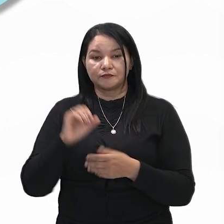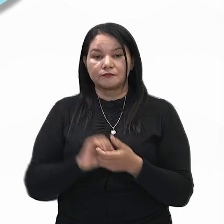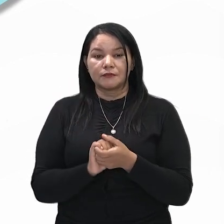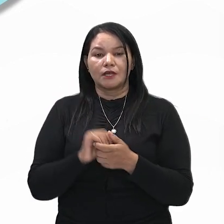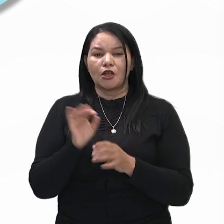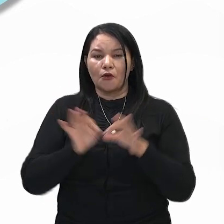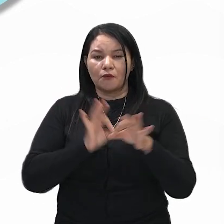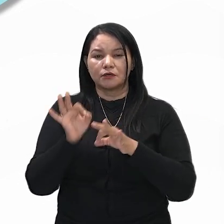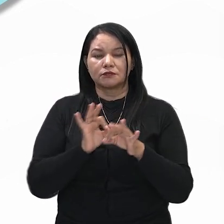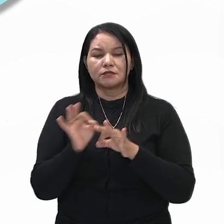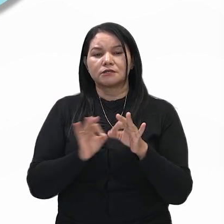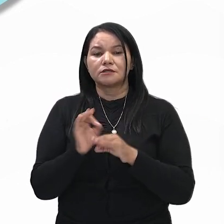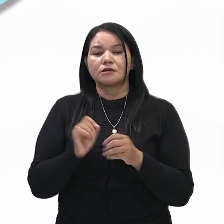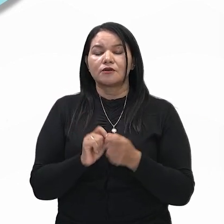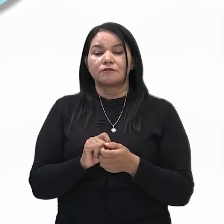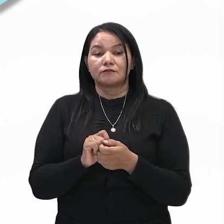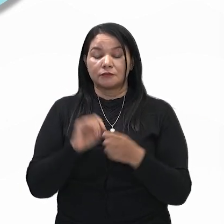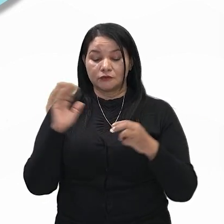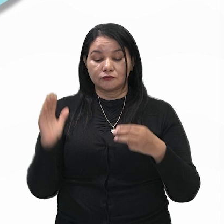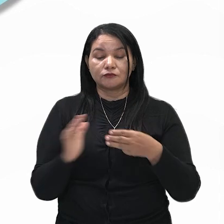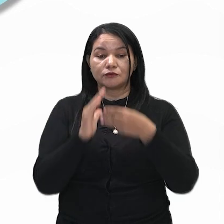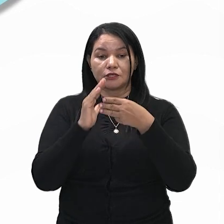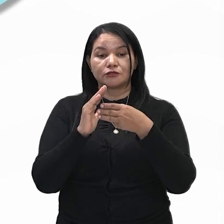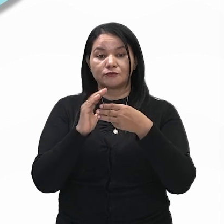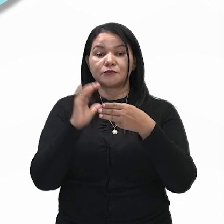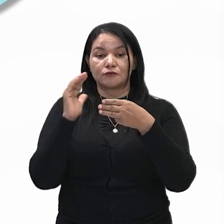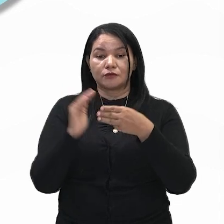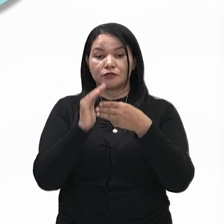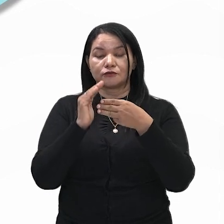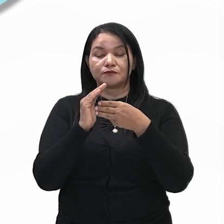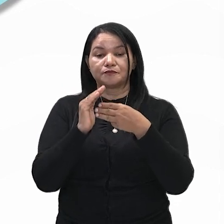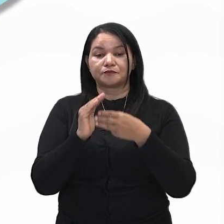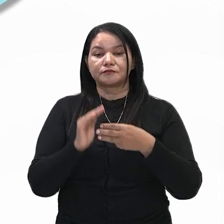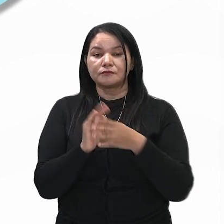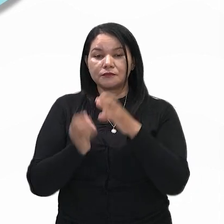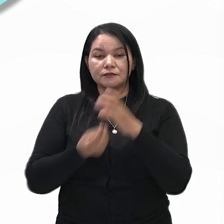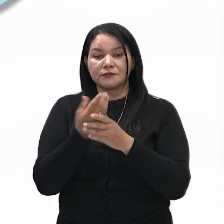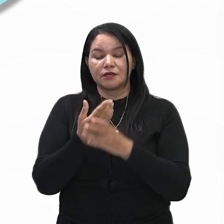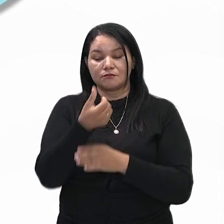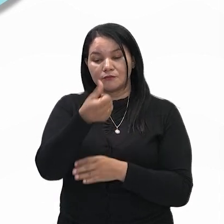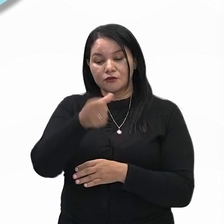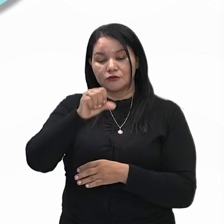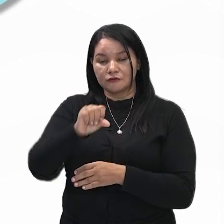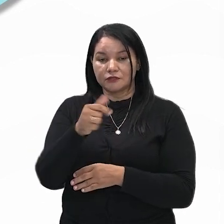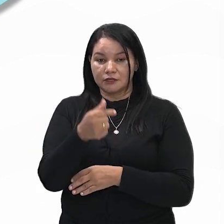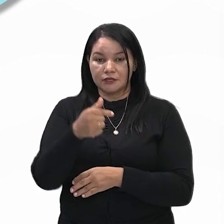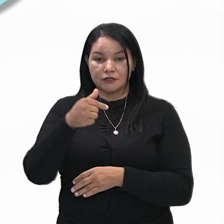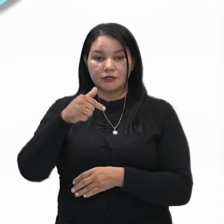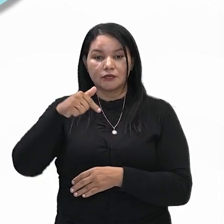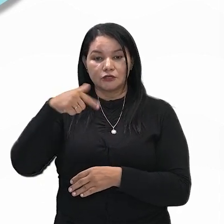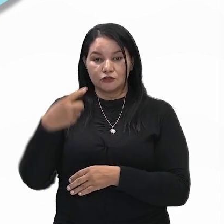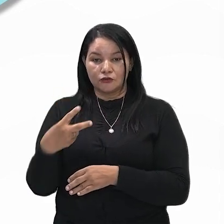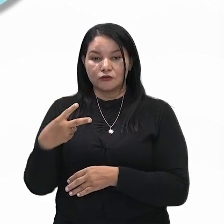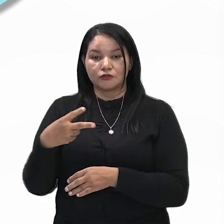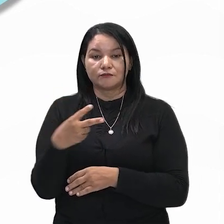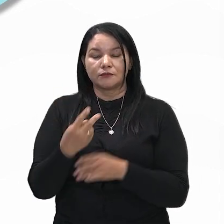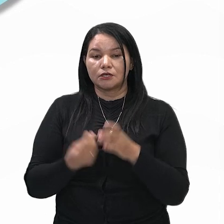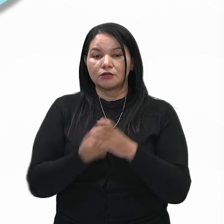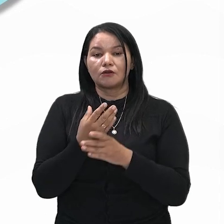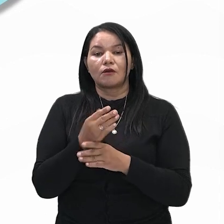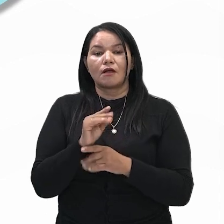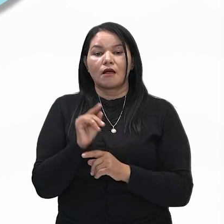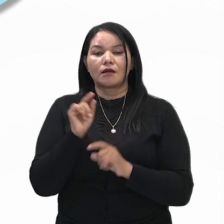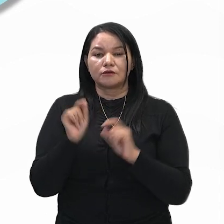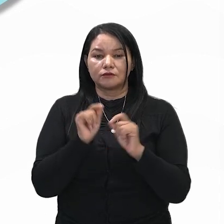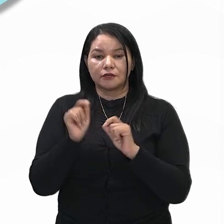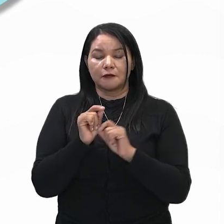e a Cultura. E assim essa passou a ser criada em 1972, onde trouxe